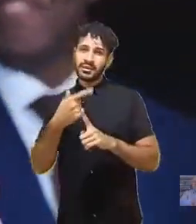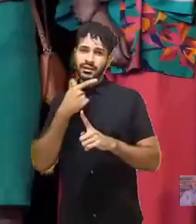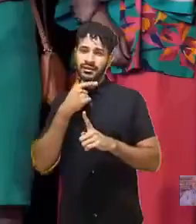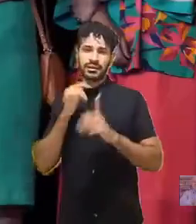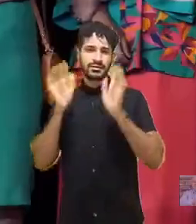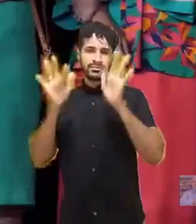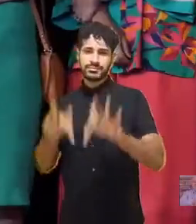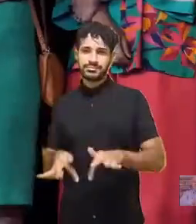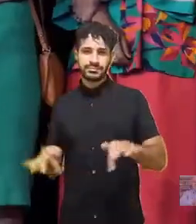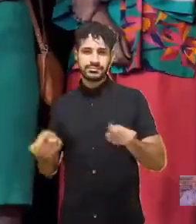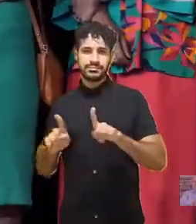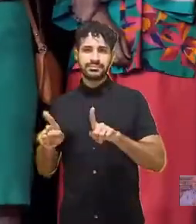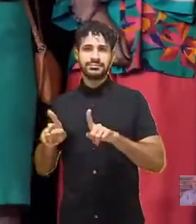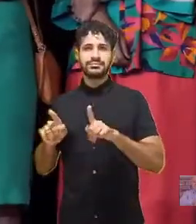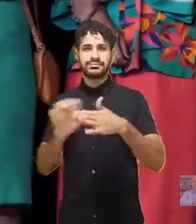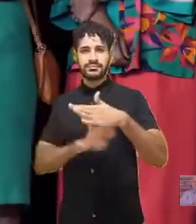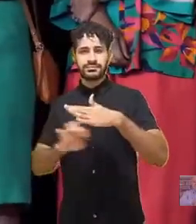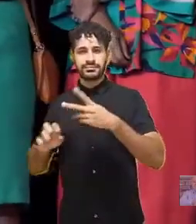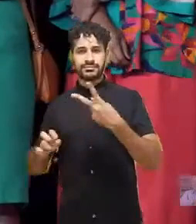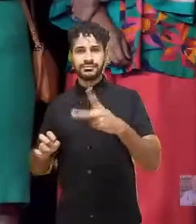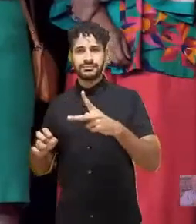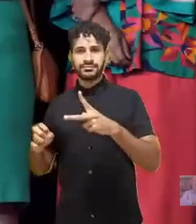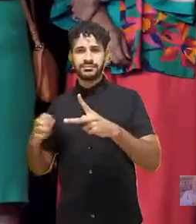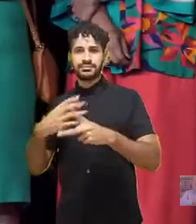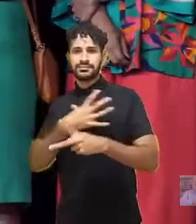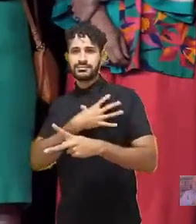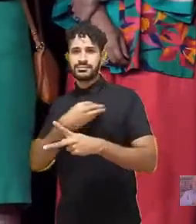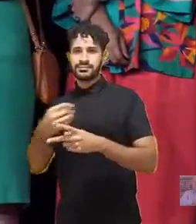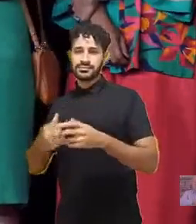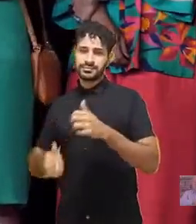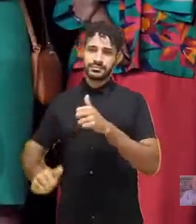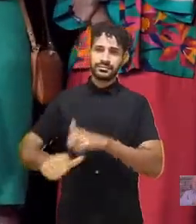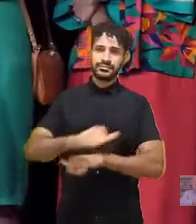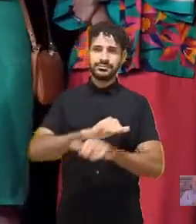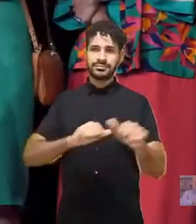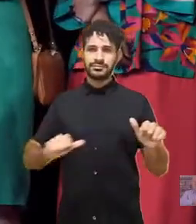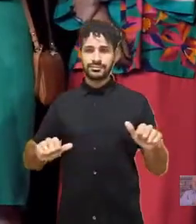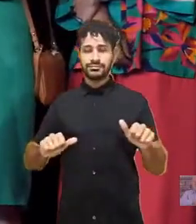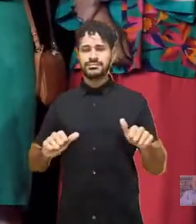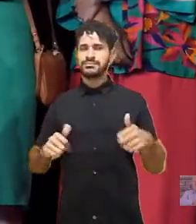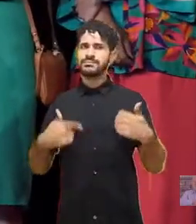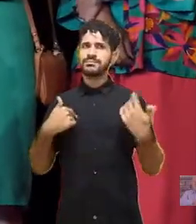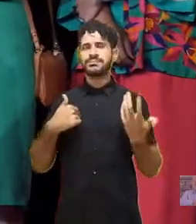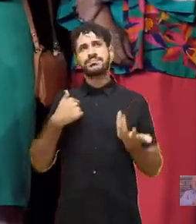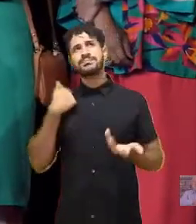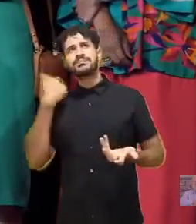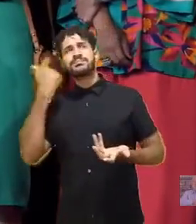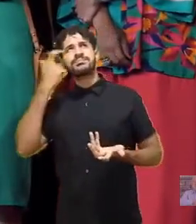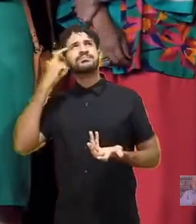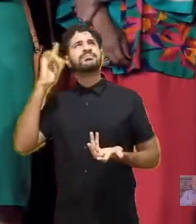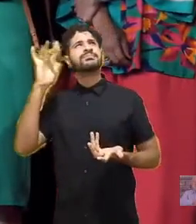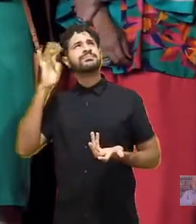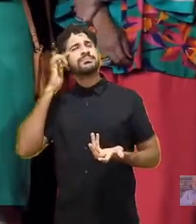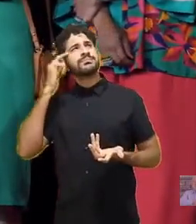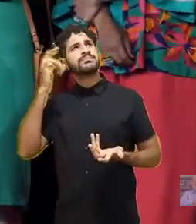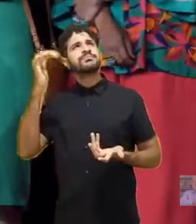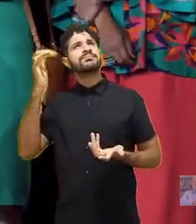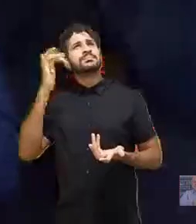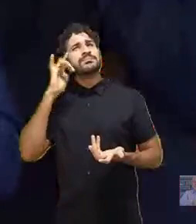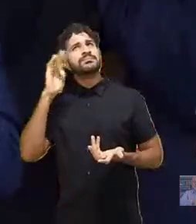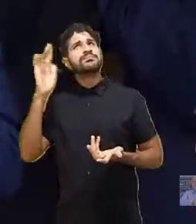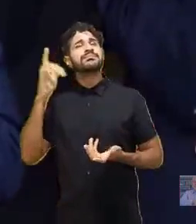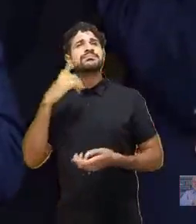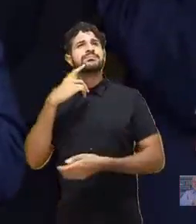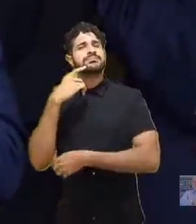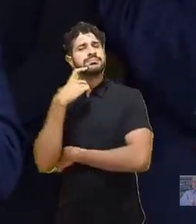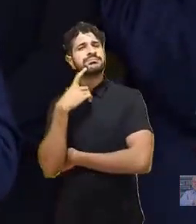a empresa dele para o filho de fazer a sucessão e eu fiquei pensando fiquei pensando fiquei pensando e